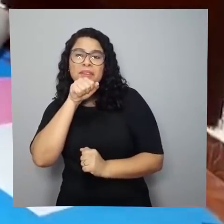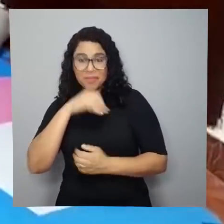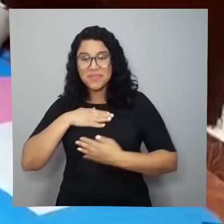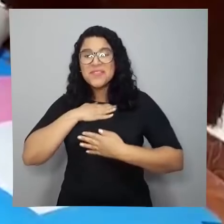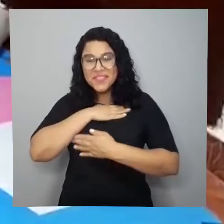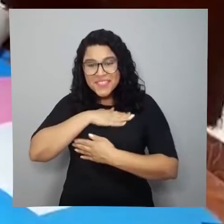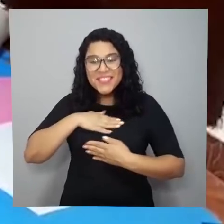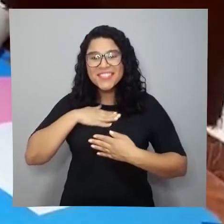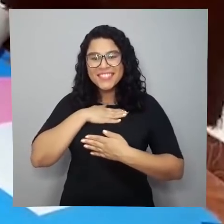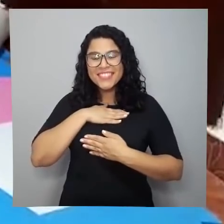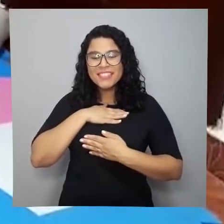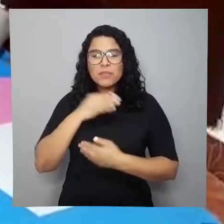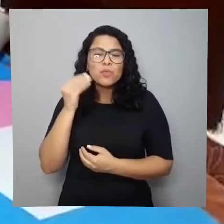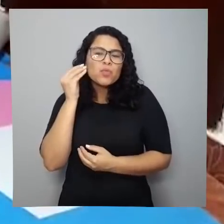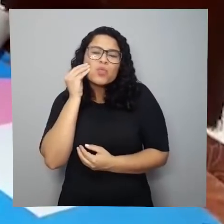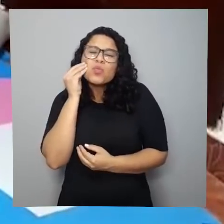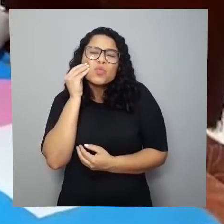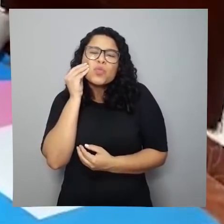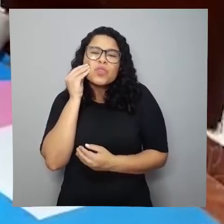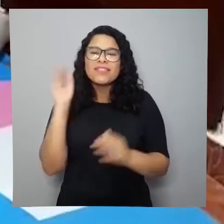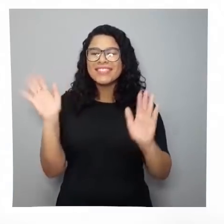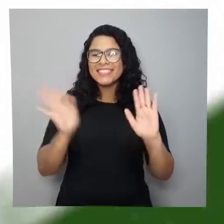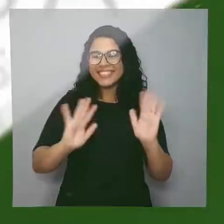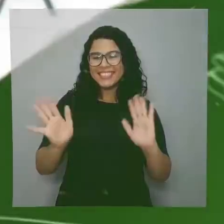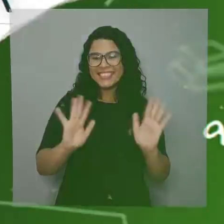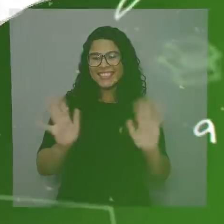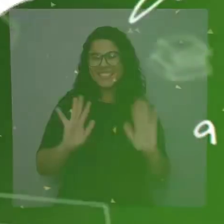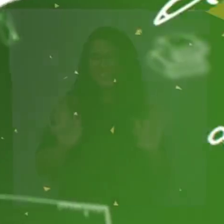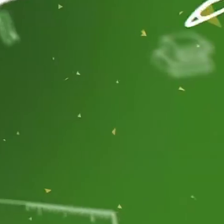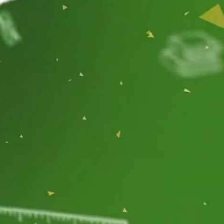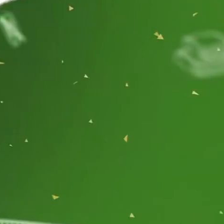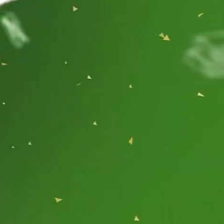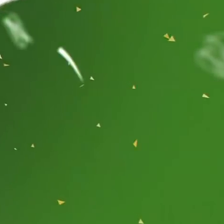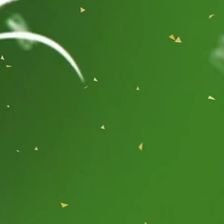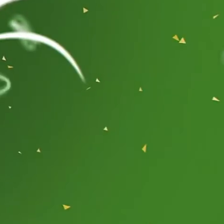Gostaram? Um beijão, tchau, tchau.